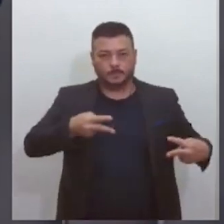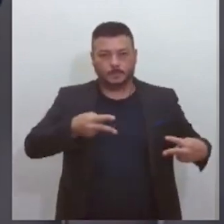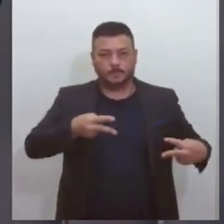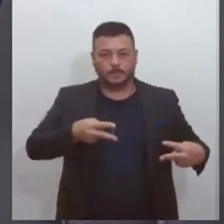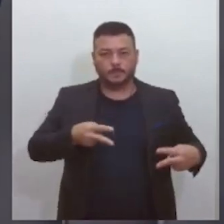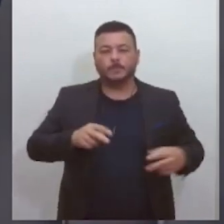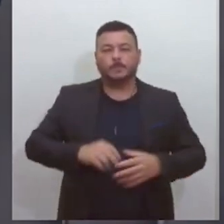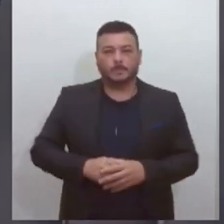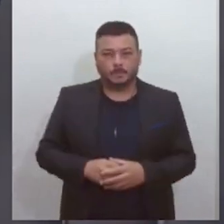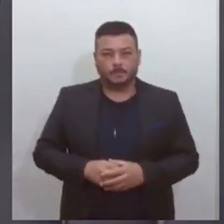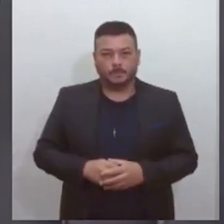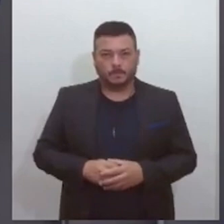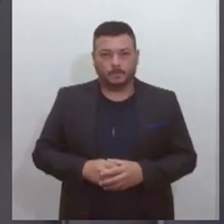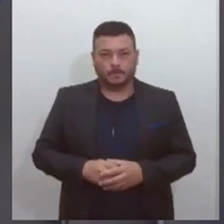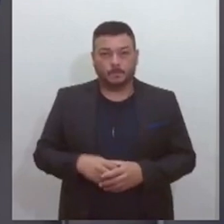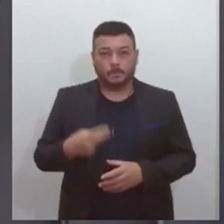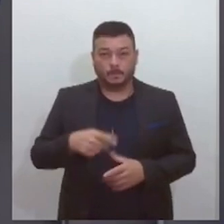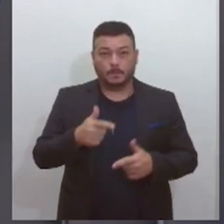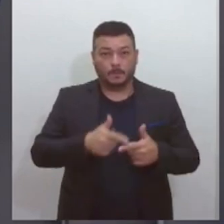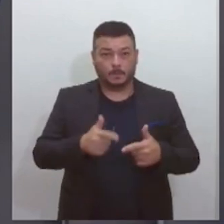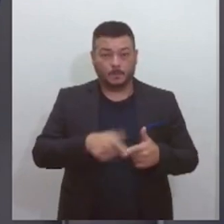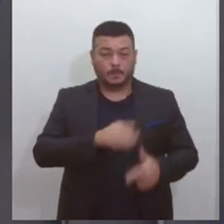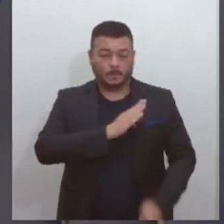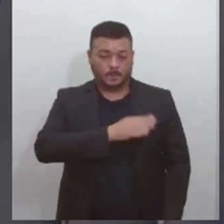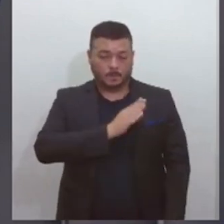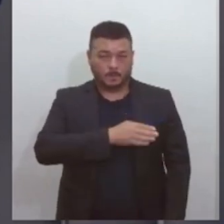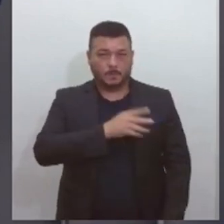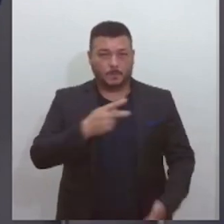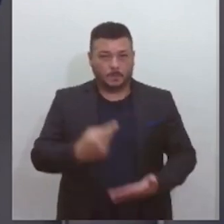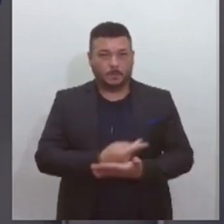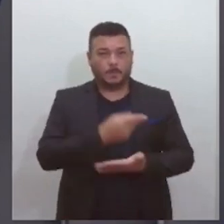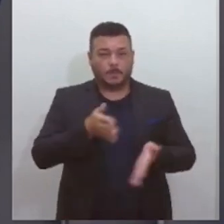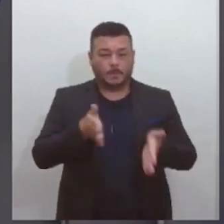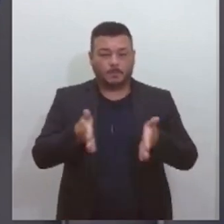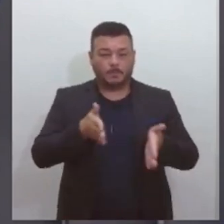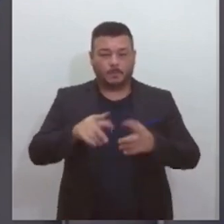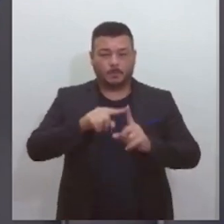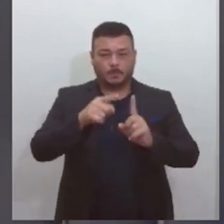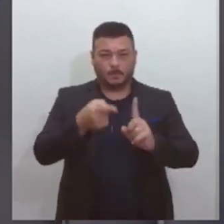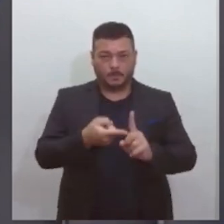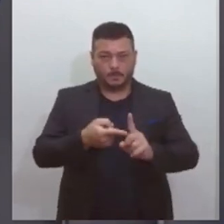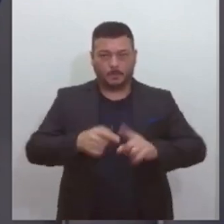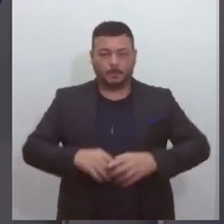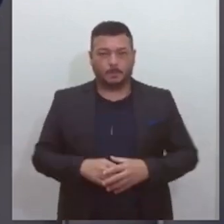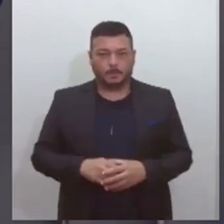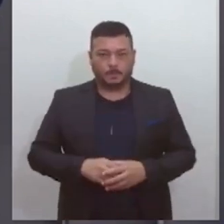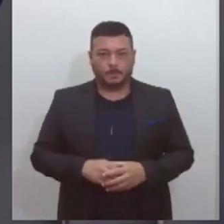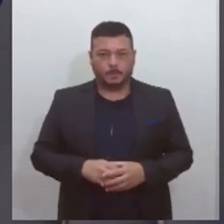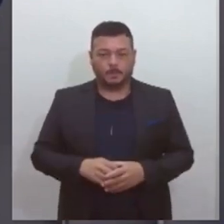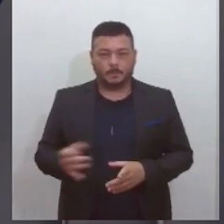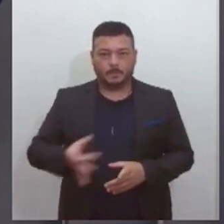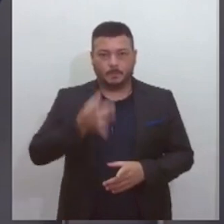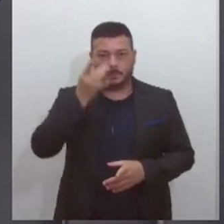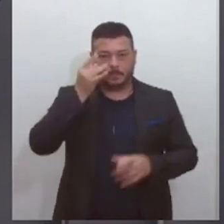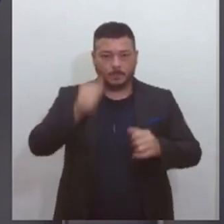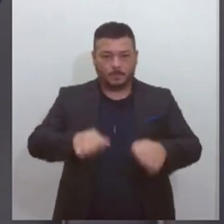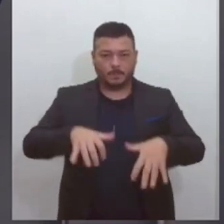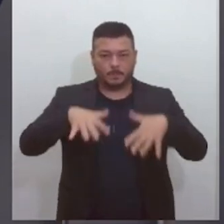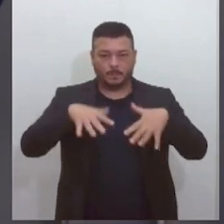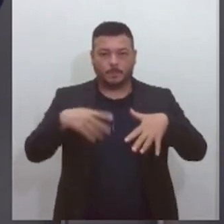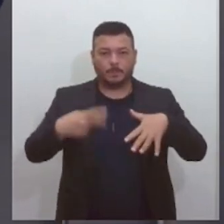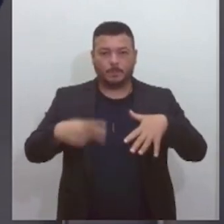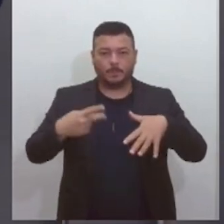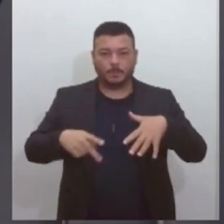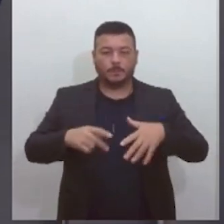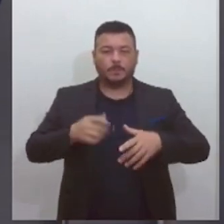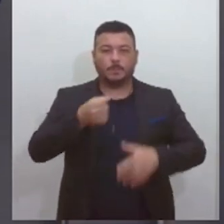distúrbios do coração que surgem ainda durante a gestação. Ao vivo do plenário da ALESE, o repórter